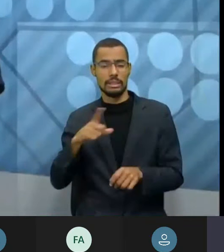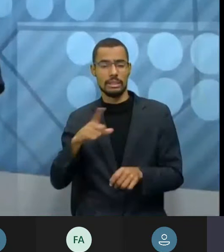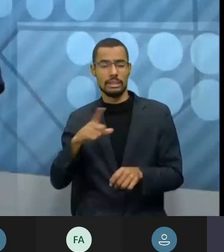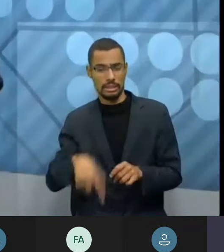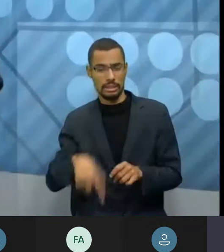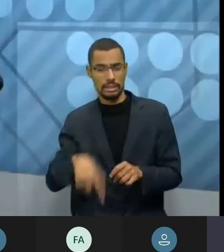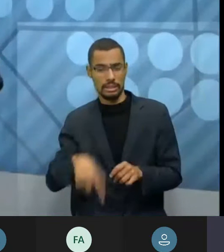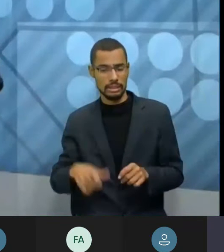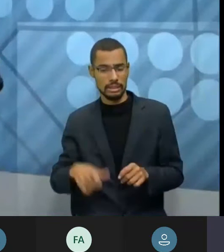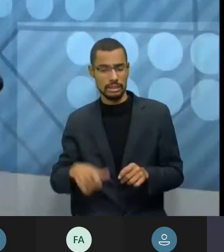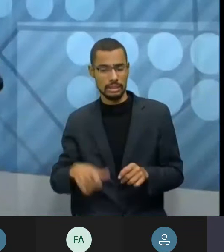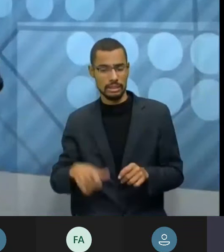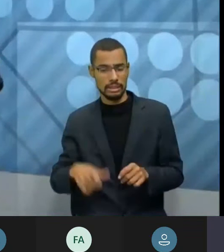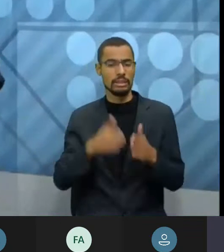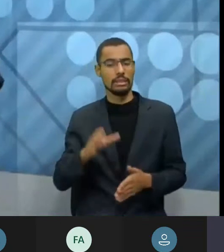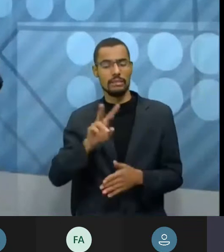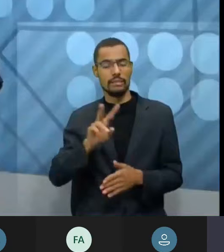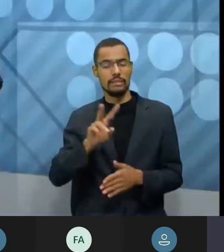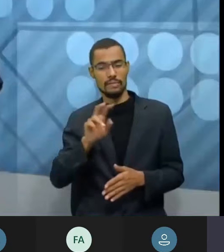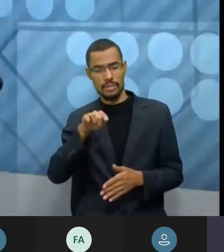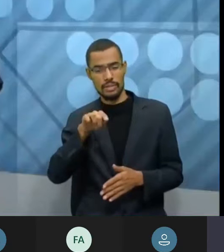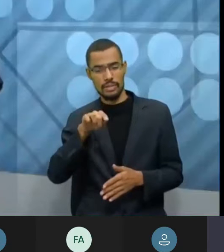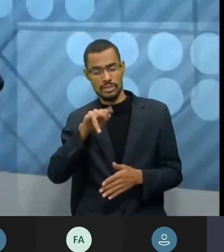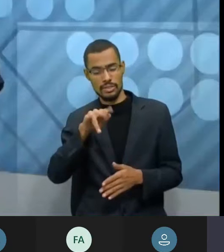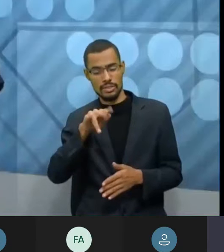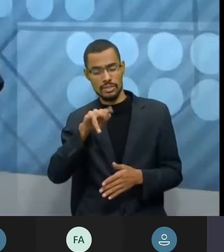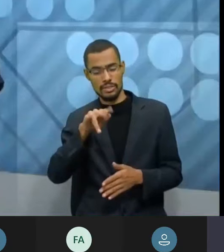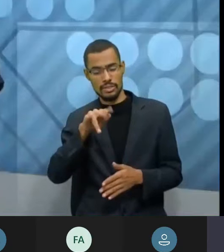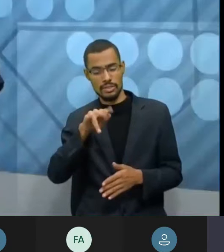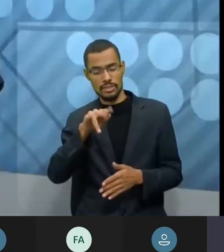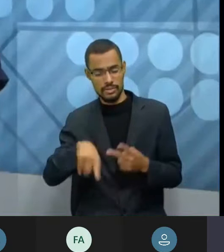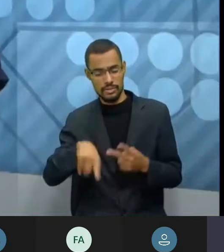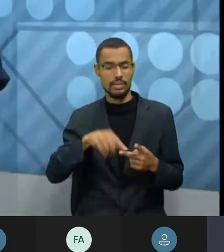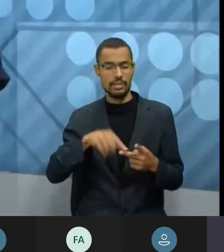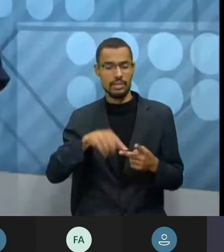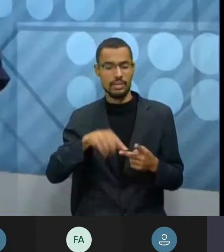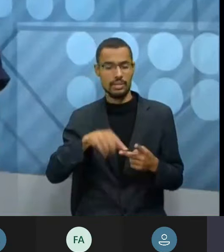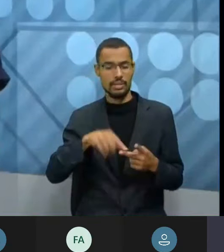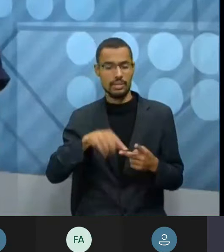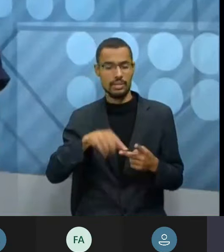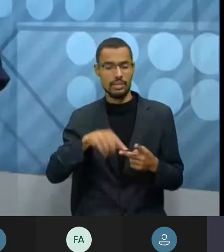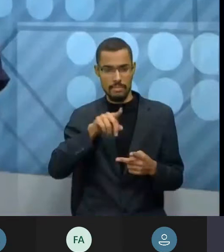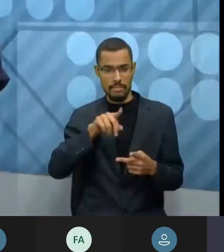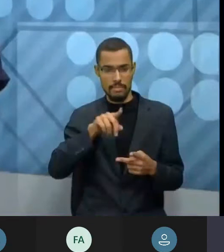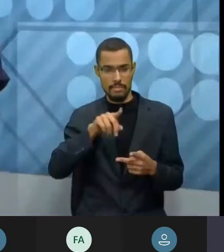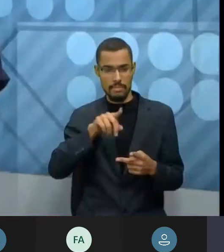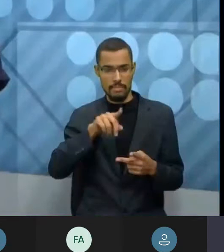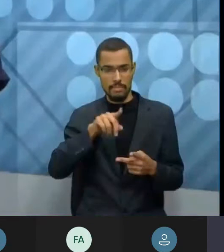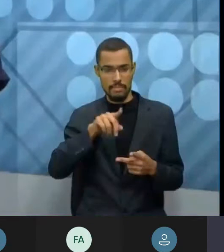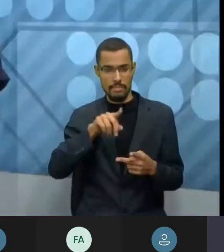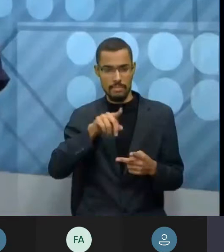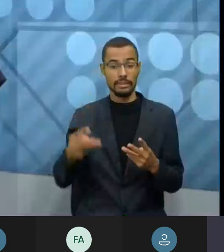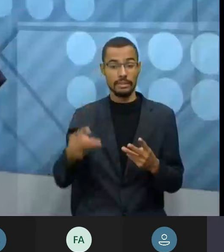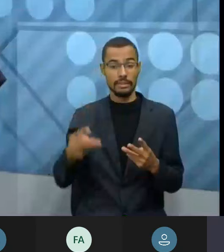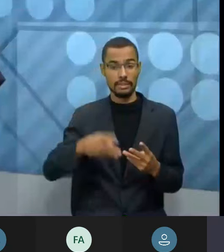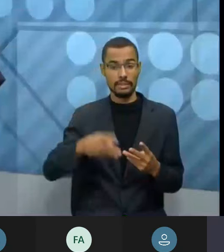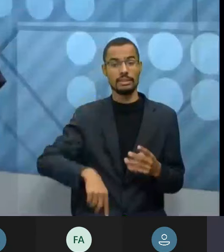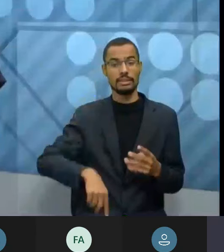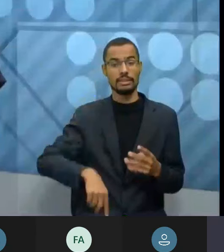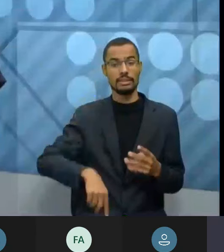que é uma camada de submucosa, e a última camada, que é a camada de mucosa. Então, novamente, nós já sabemos